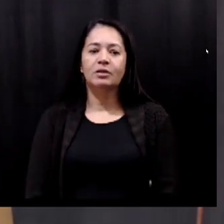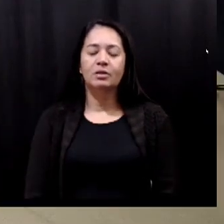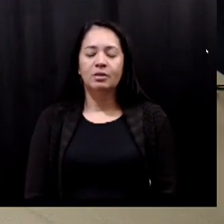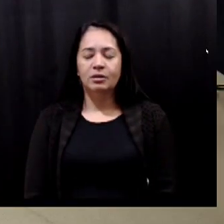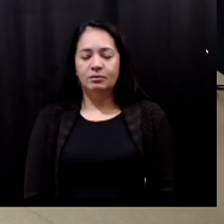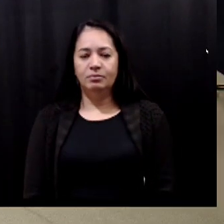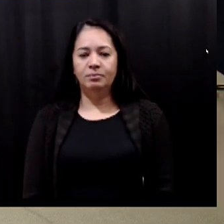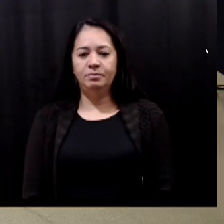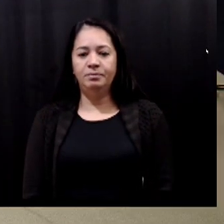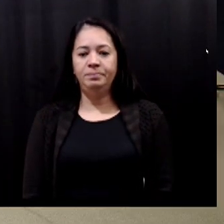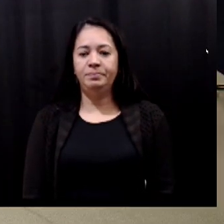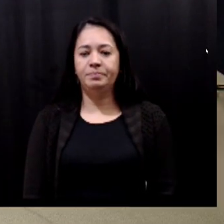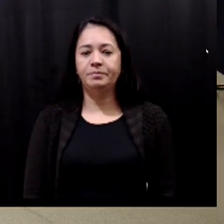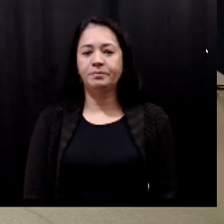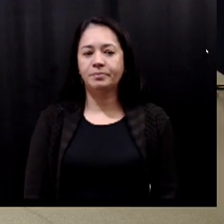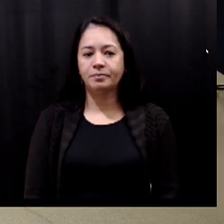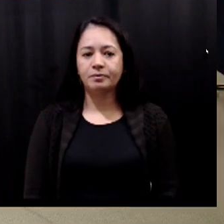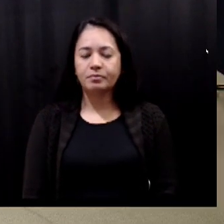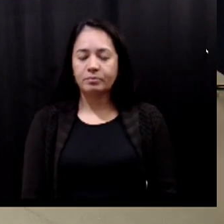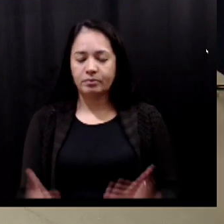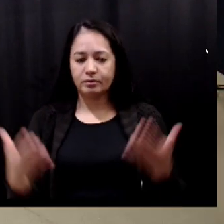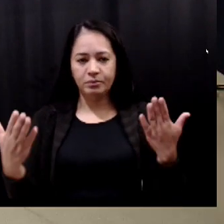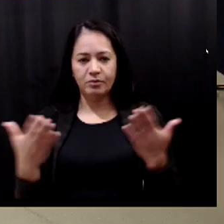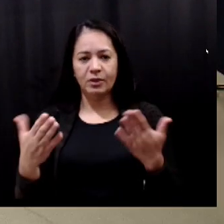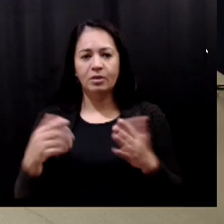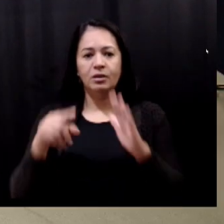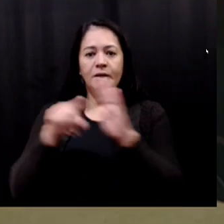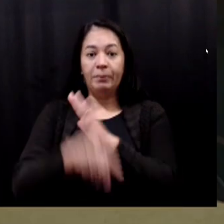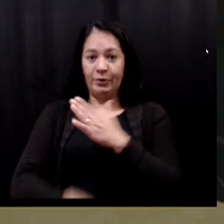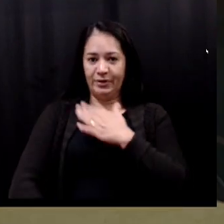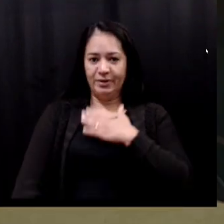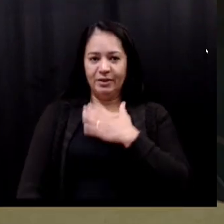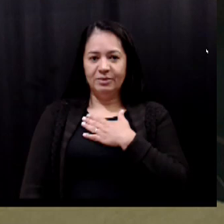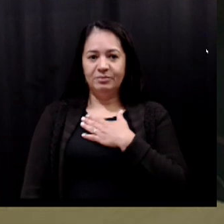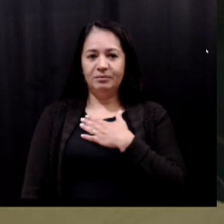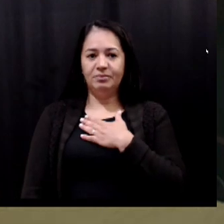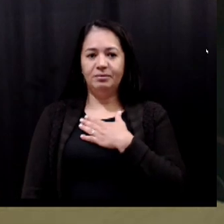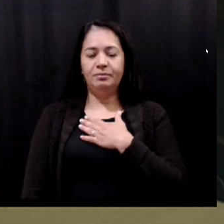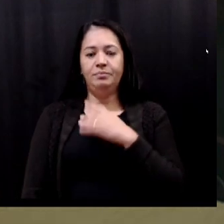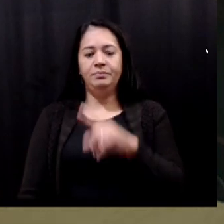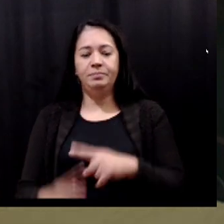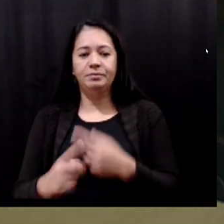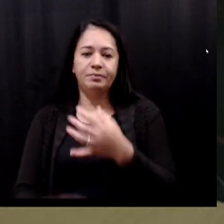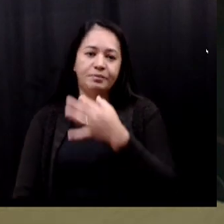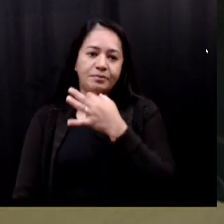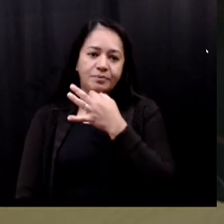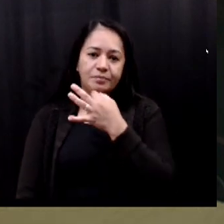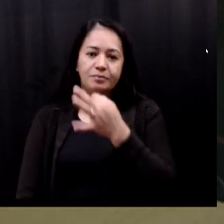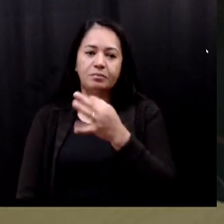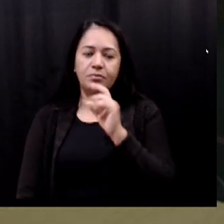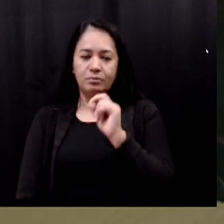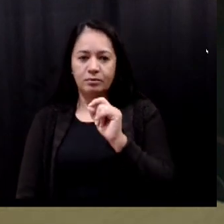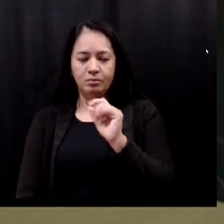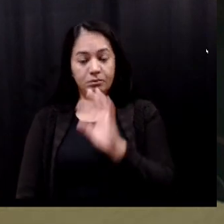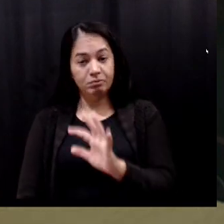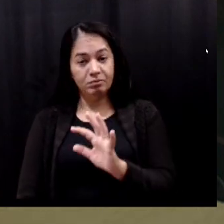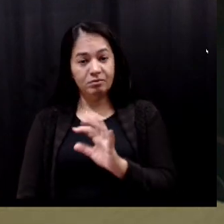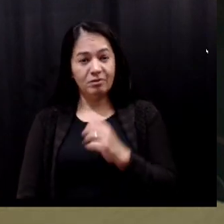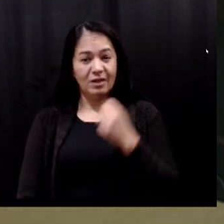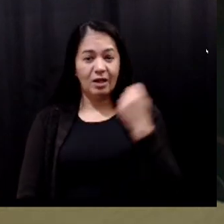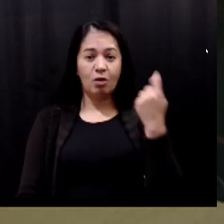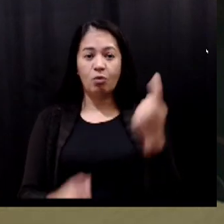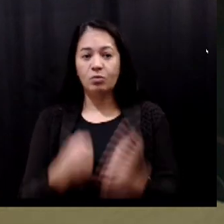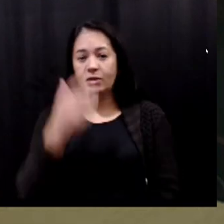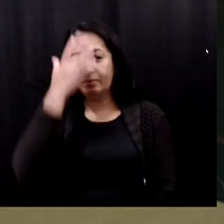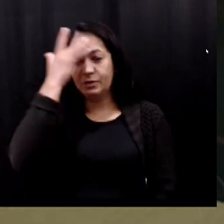Perfeito. Agora, uma pergunta minha, mas que eu acredito que Isso muita gente tem curiosidade,